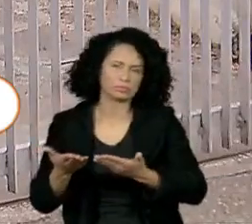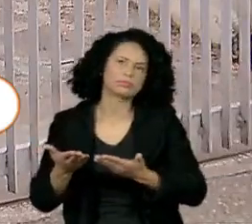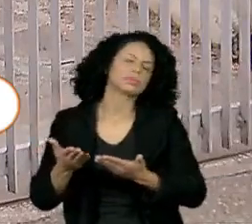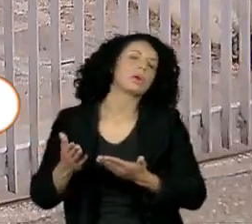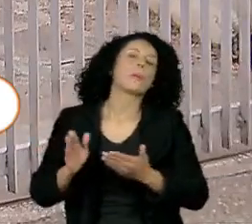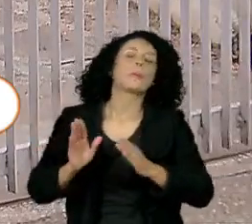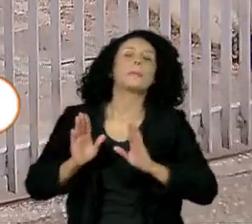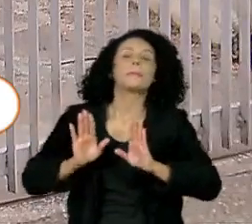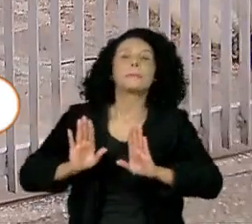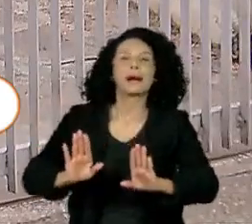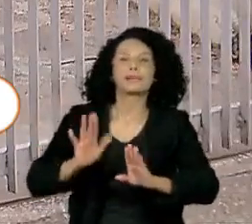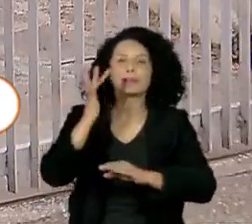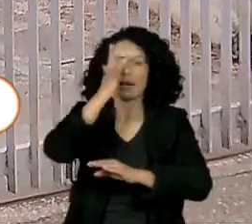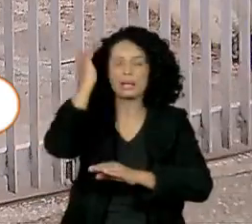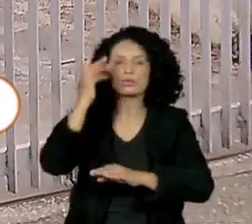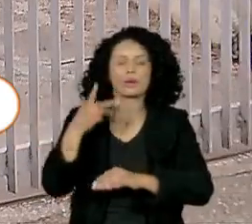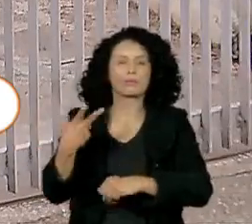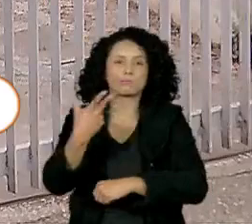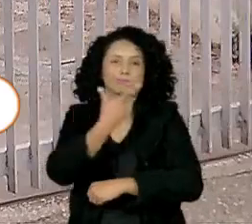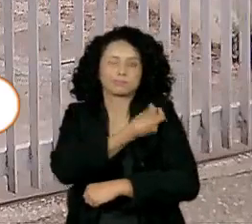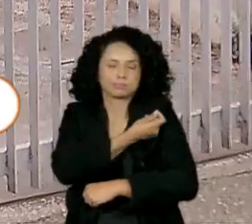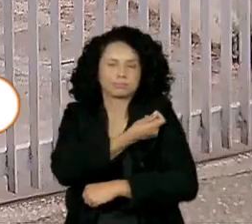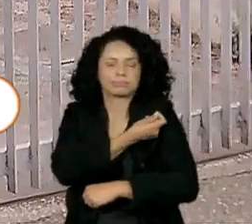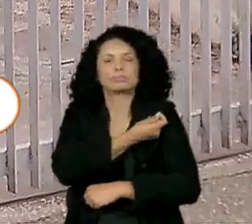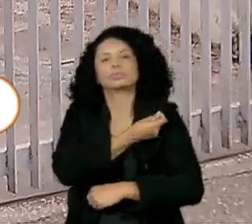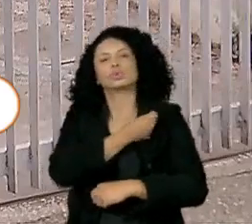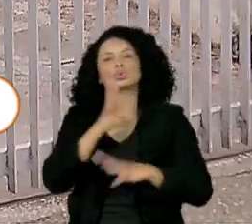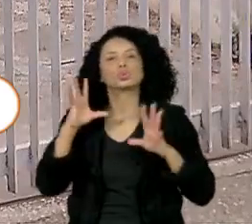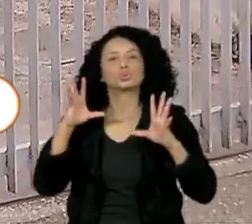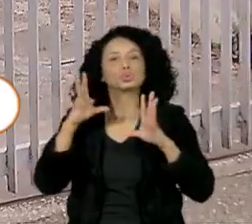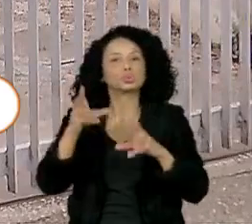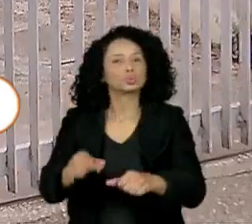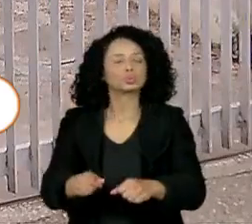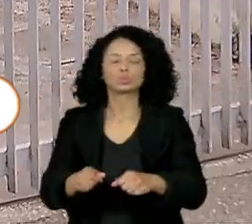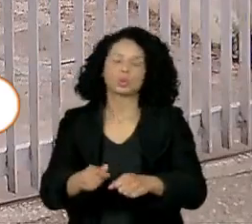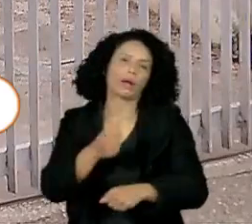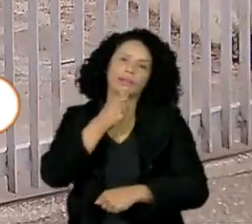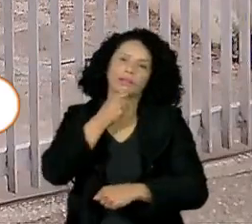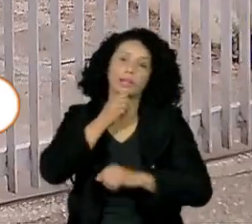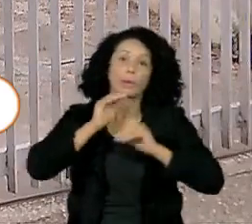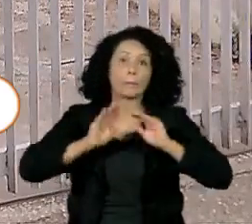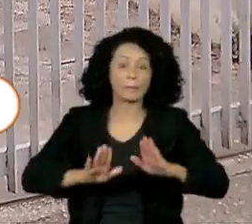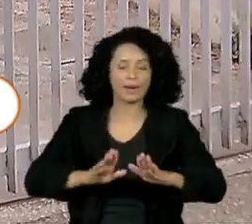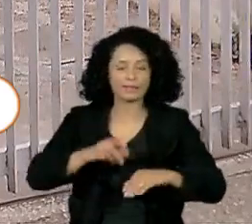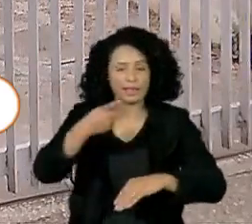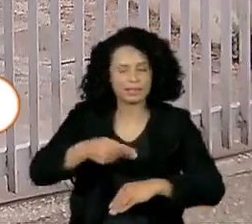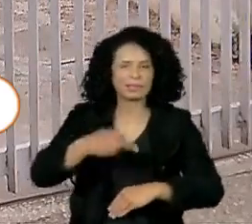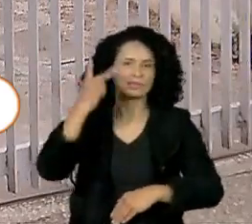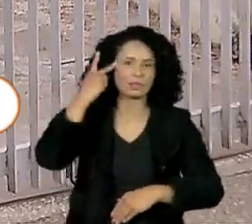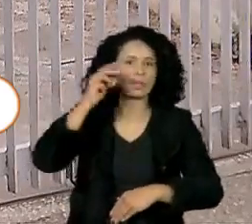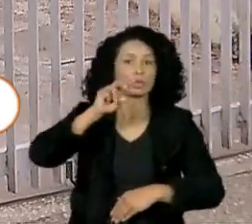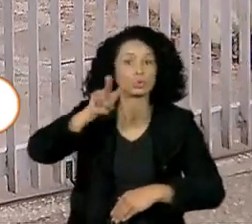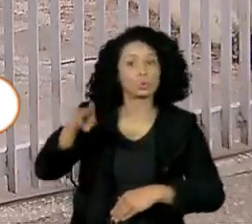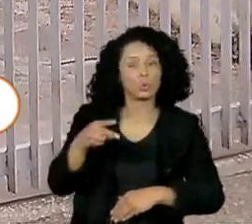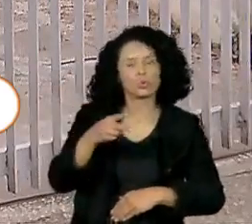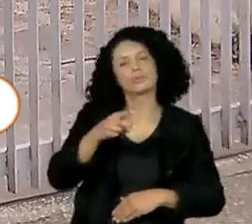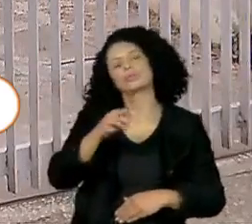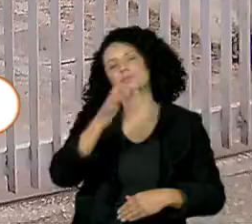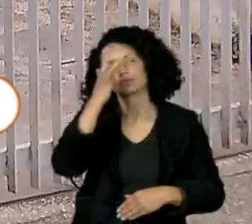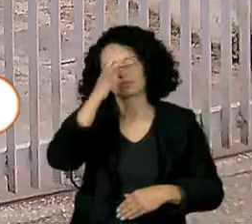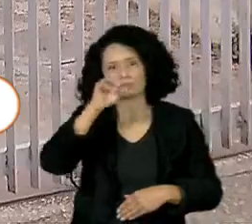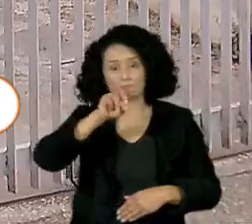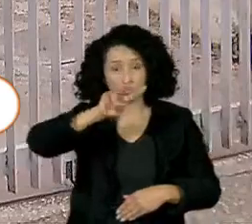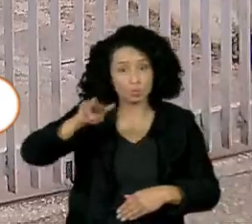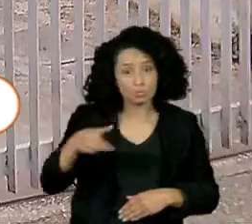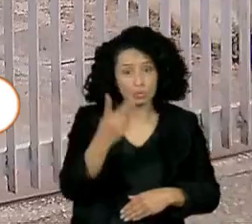está com esquema vacinal incompleto. Só que na capital paulista, por exemplo, 2 milhões e 700 mil pessoas podem receber a